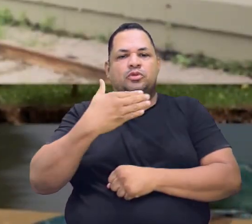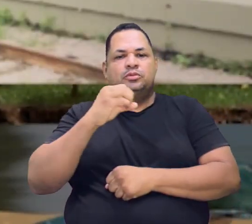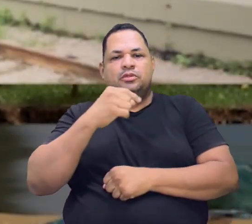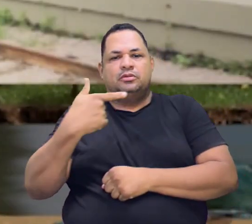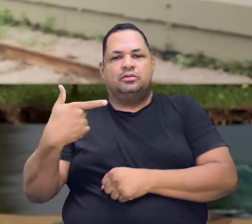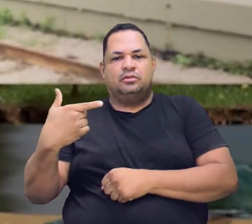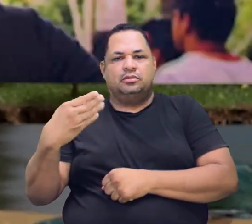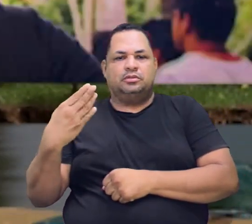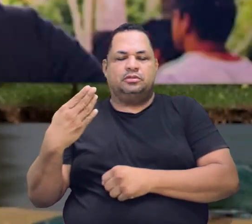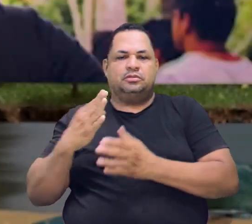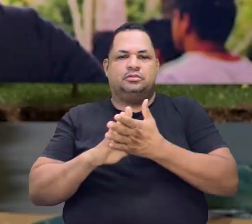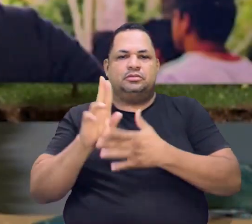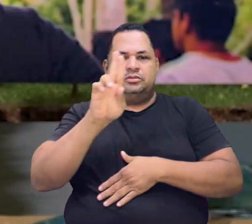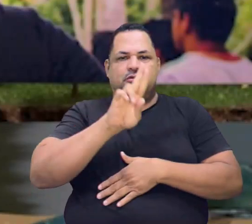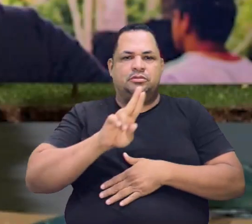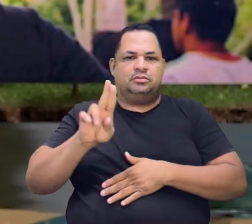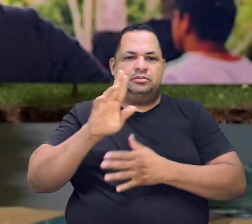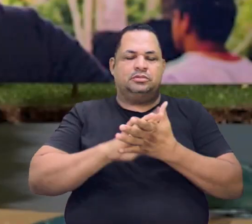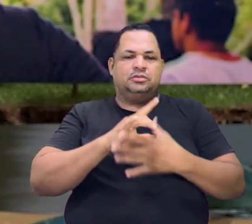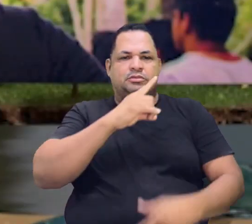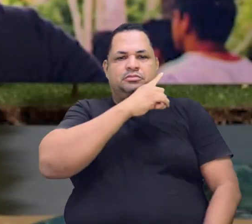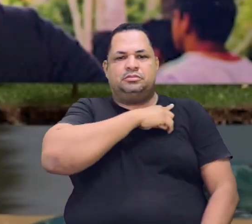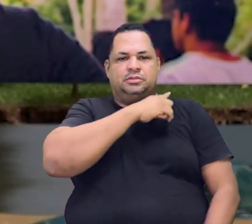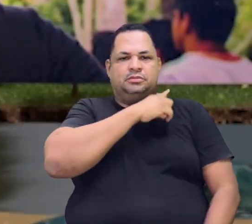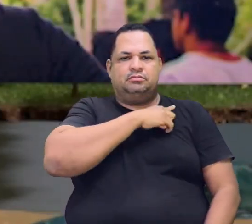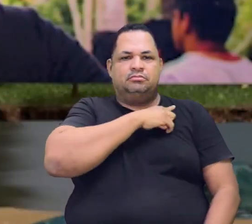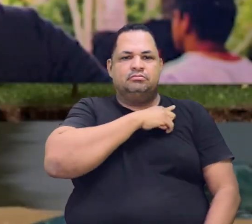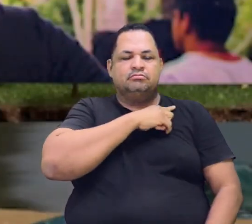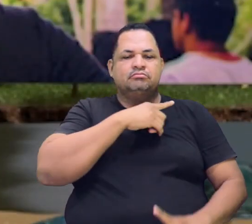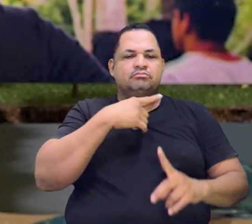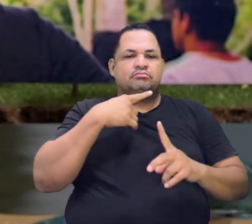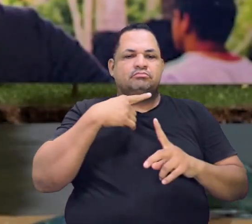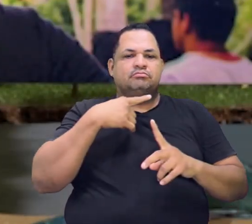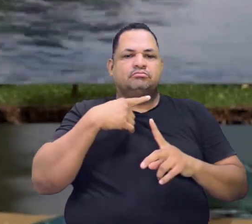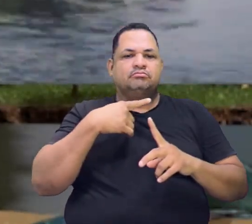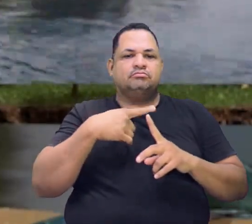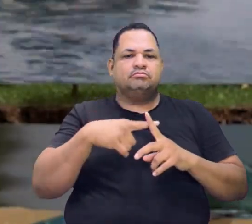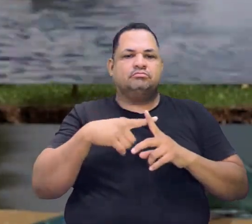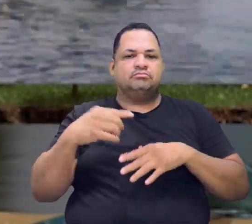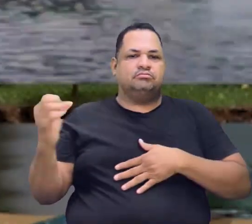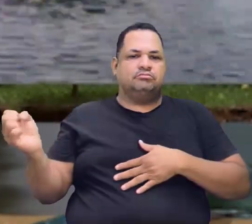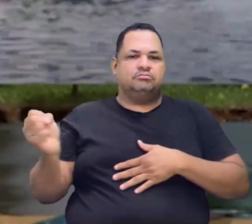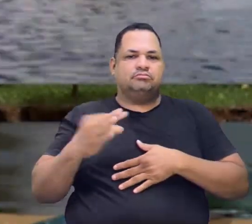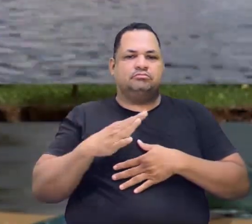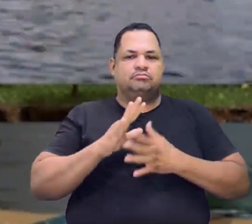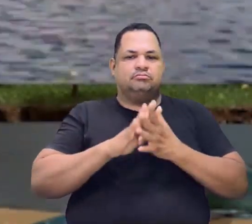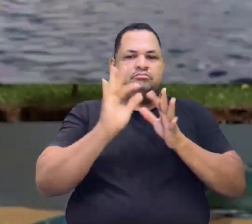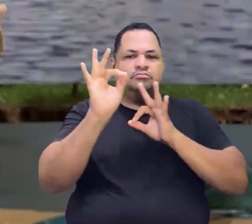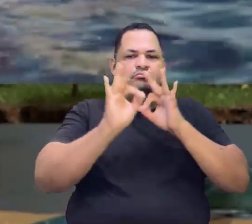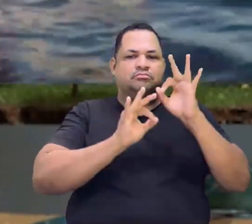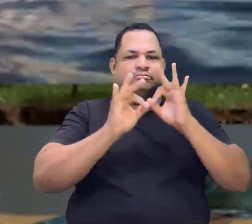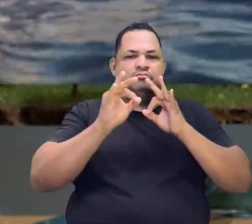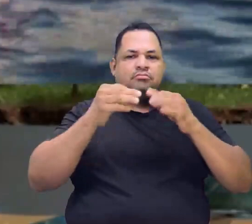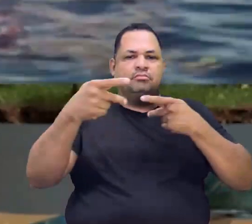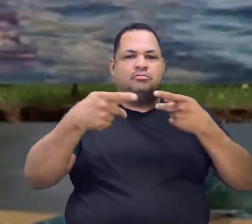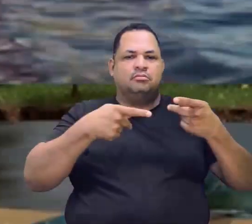vem, elas serão aplicadas somente nos primeiros anos. Isso devido ao novo